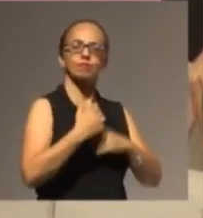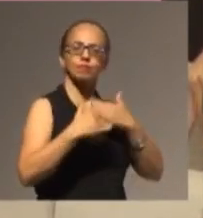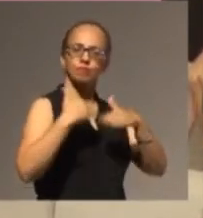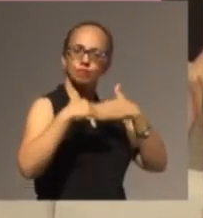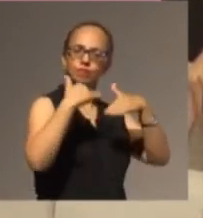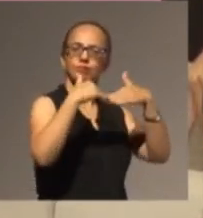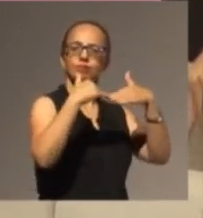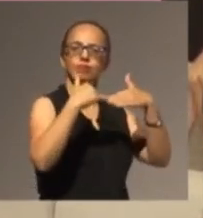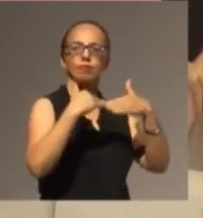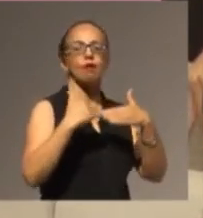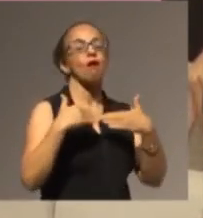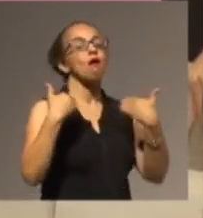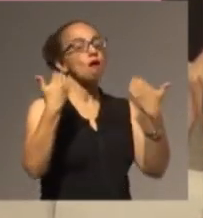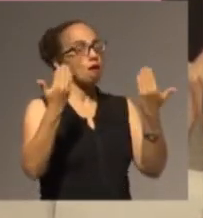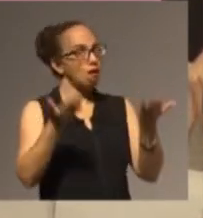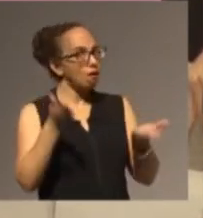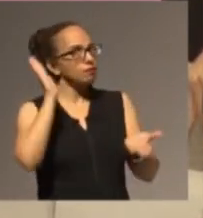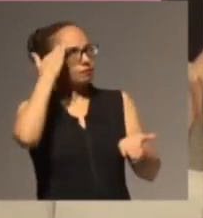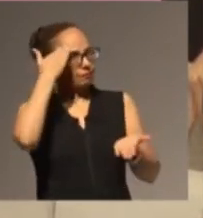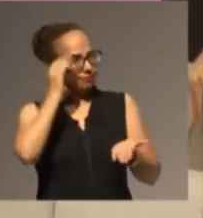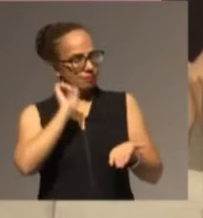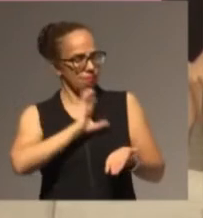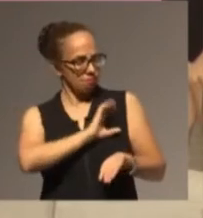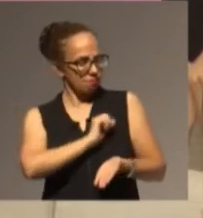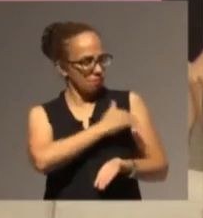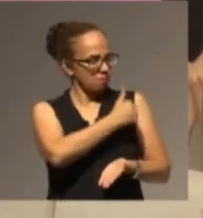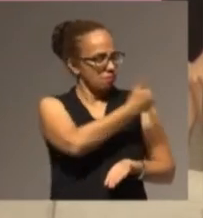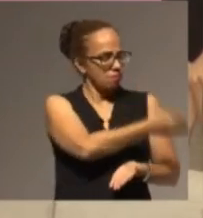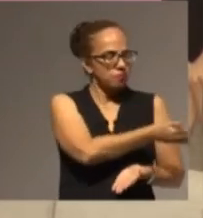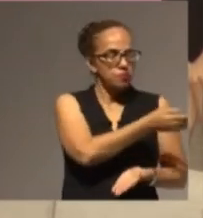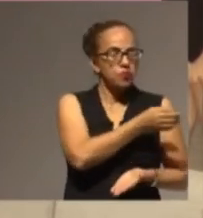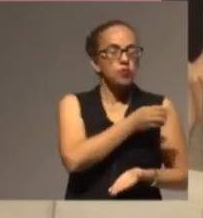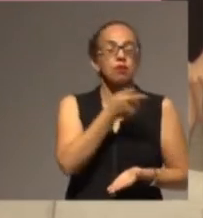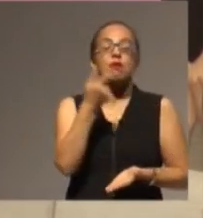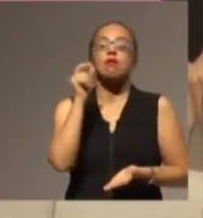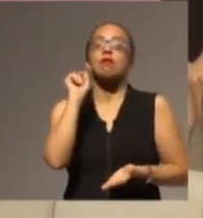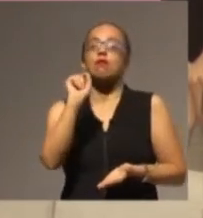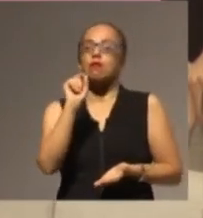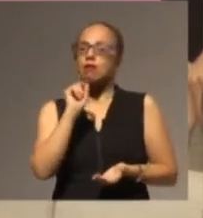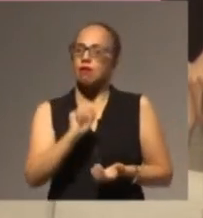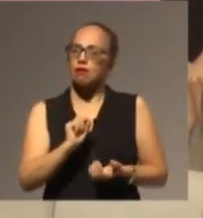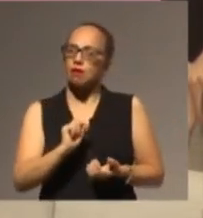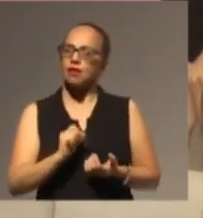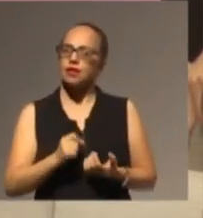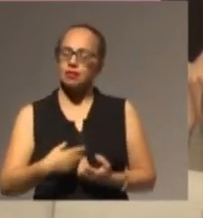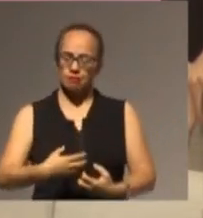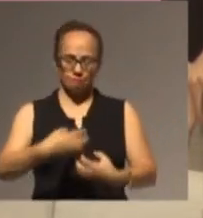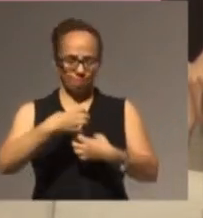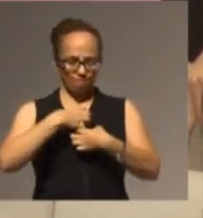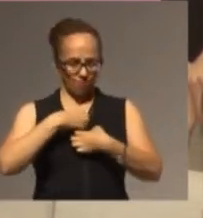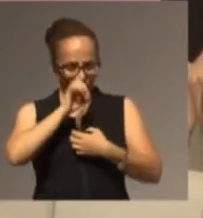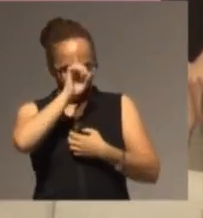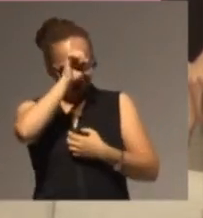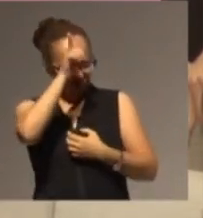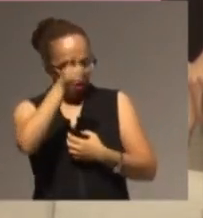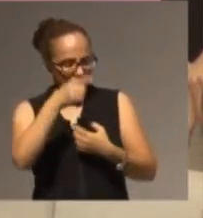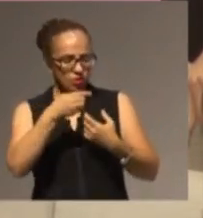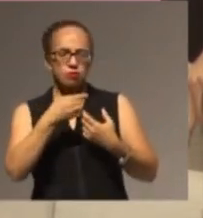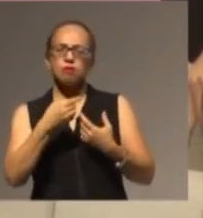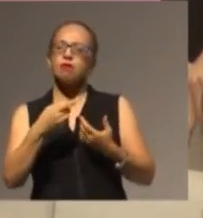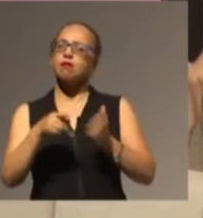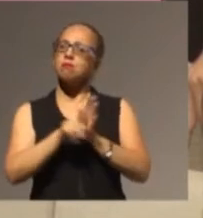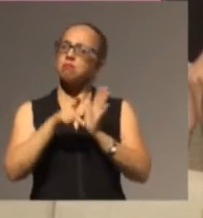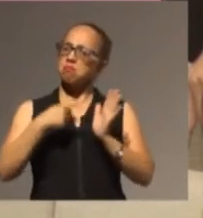E aí entenderemos que esse amor ao próximo nada mais é do que um sentimento natural de